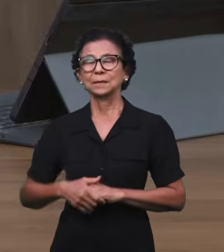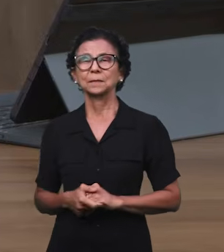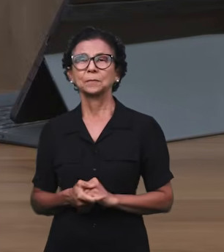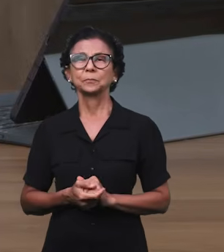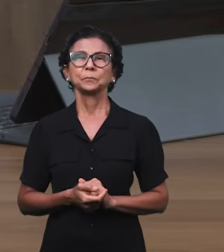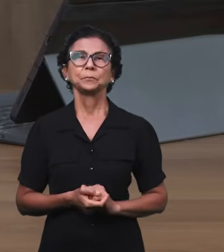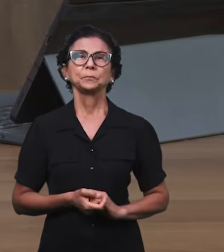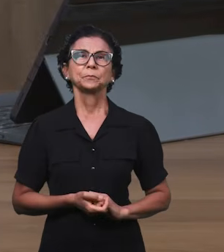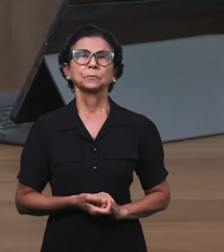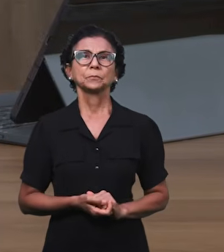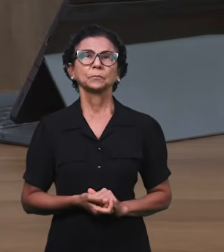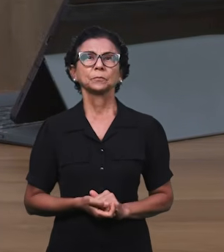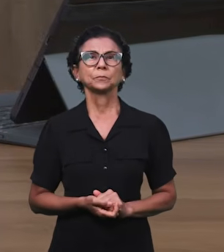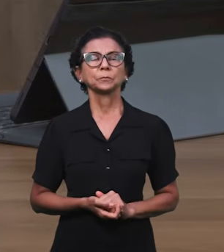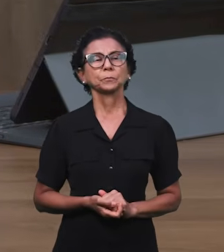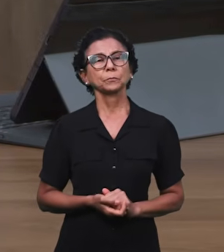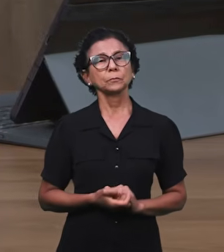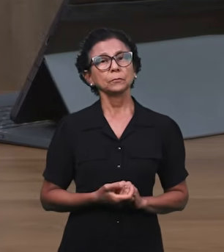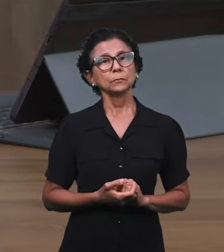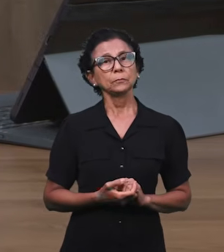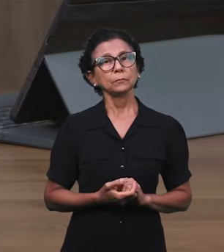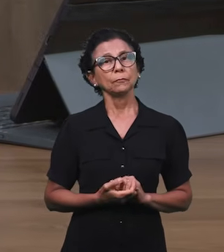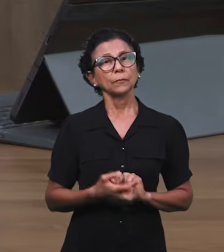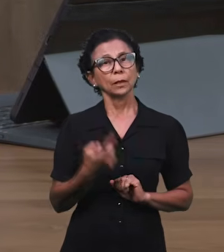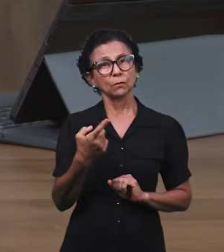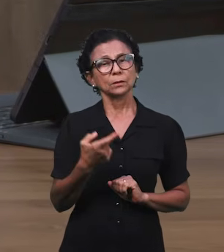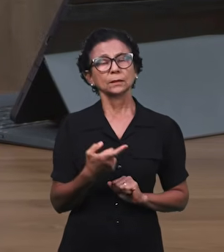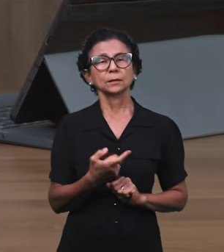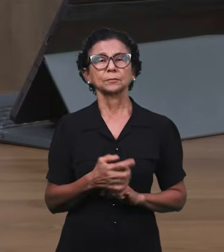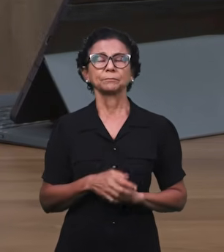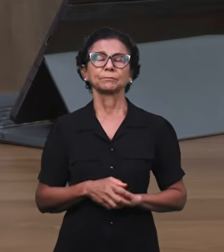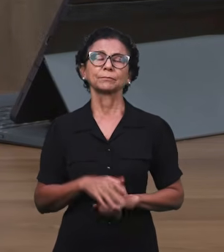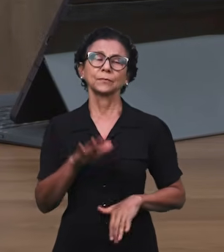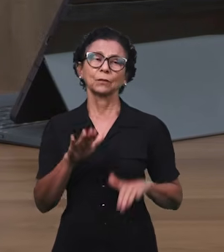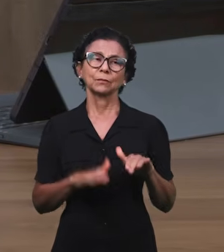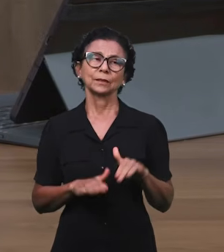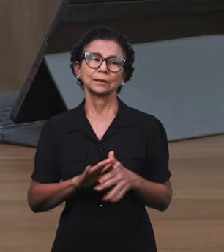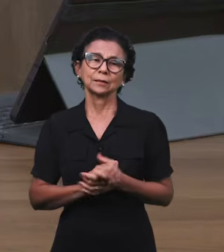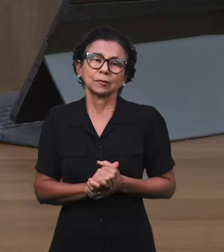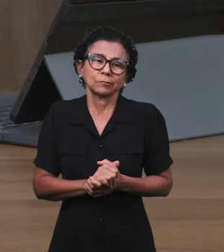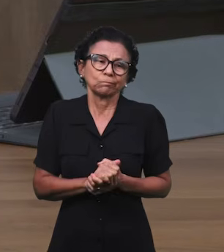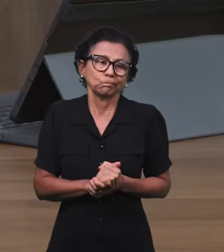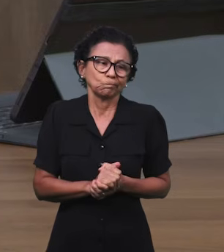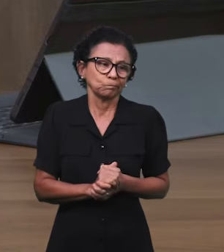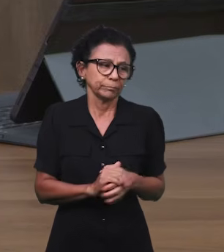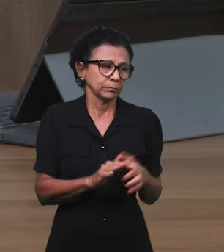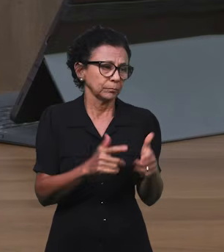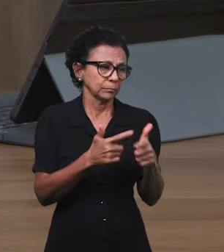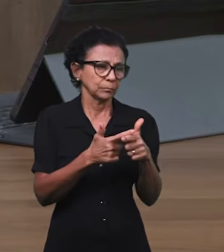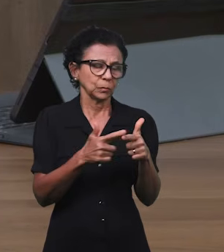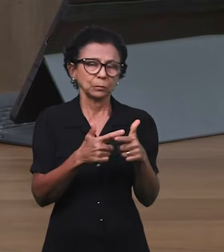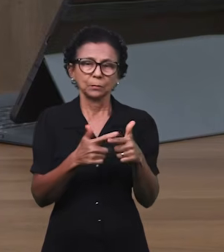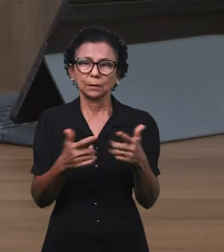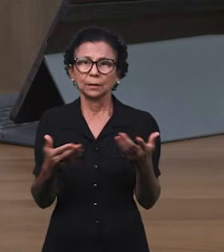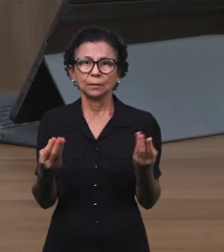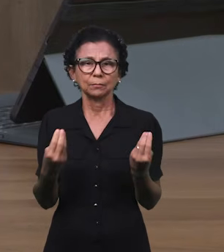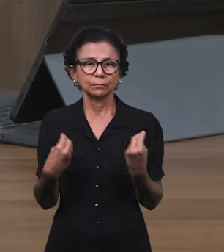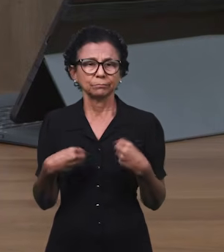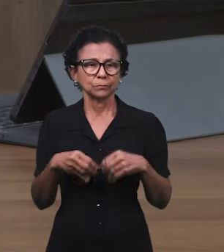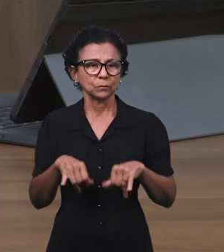Você que está nos ouvindo, talvez você esteja com esse espinho na carne. Talvez seja um